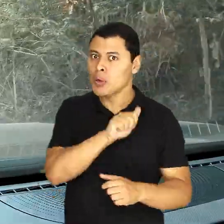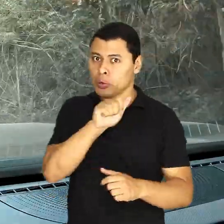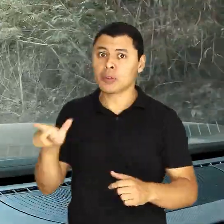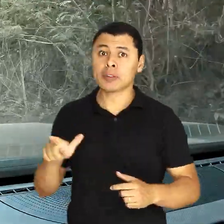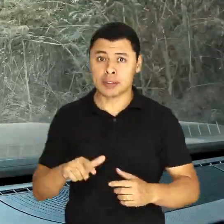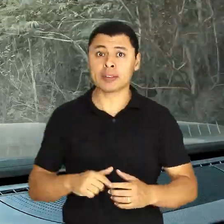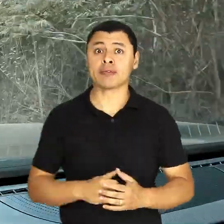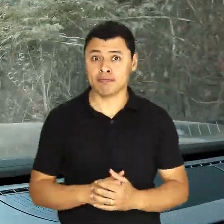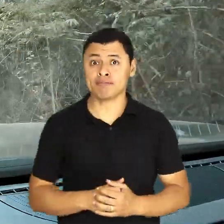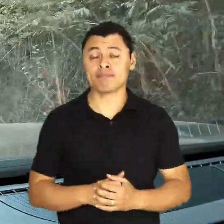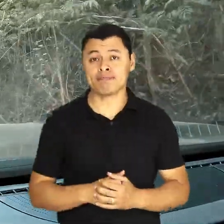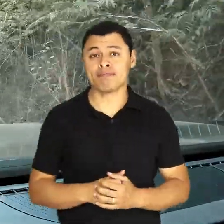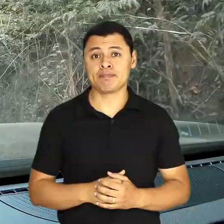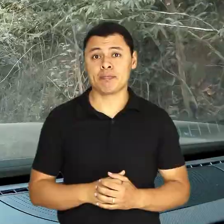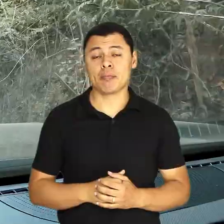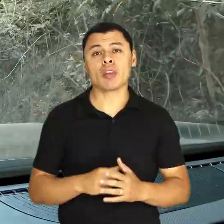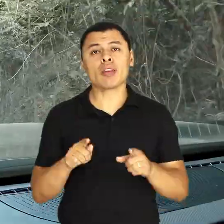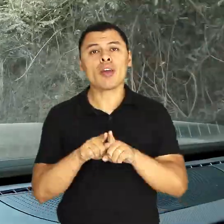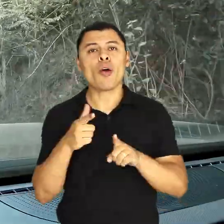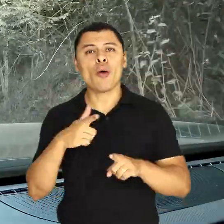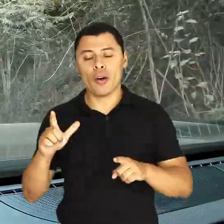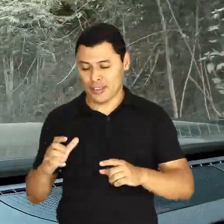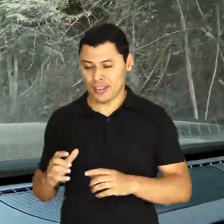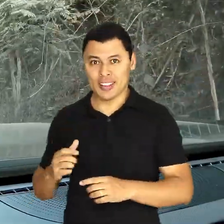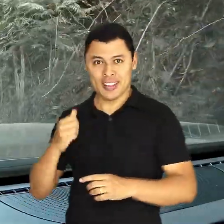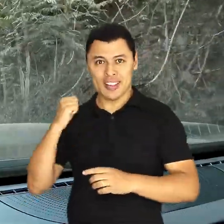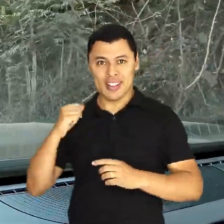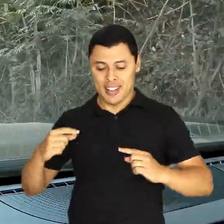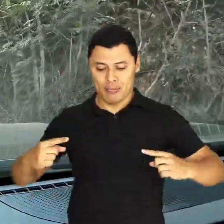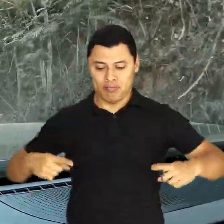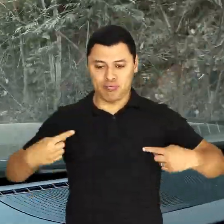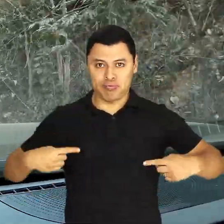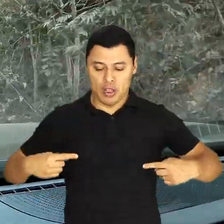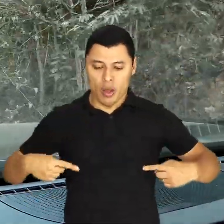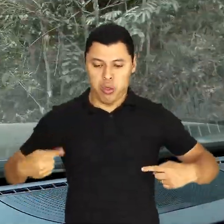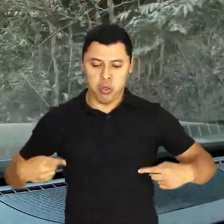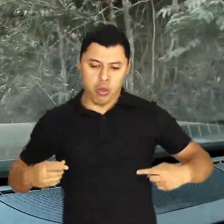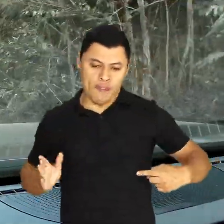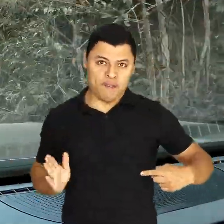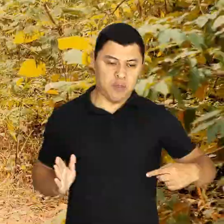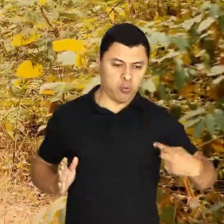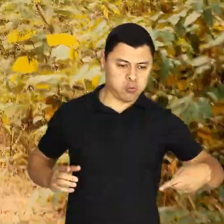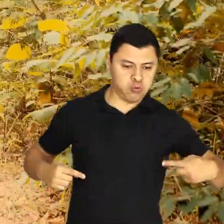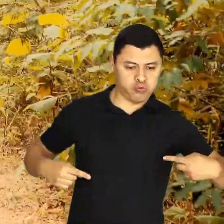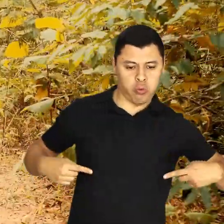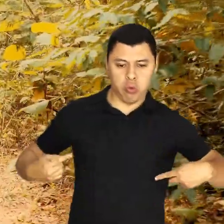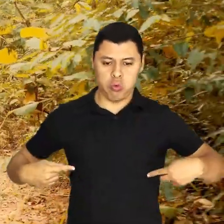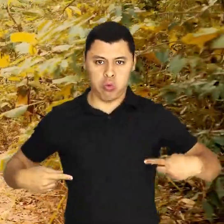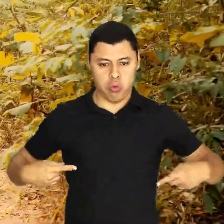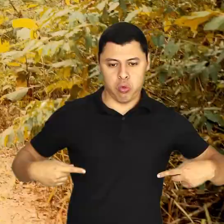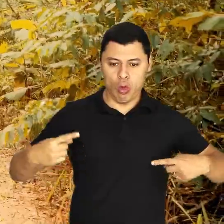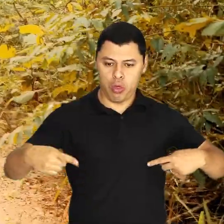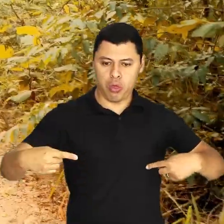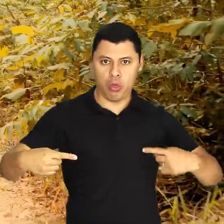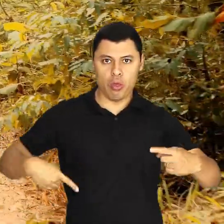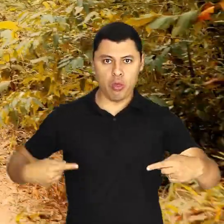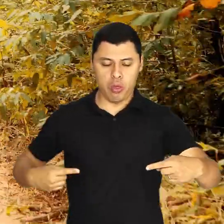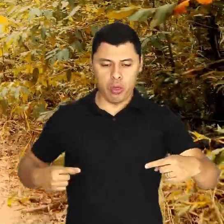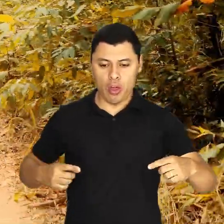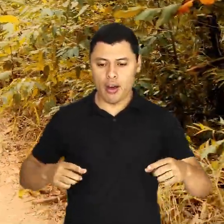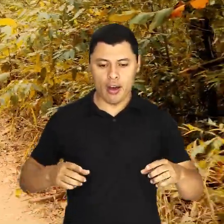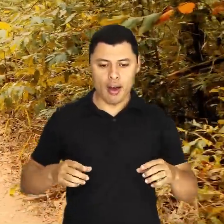trecho aqui tá bem tranquilo para o Bronco, mas falar que não é qualquer coisa, tem umas pedras soltas aqui. Novamente a gente está num